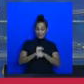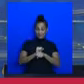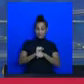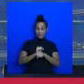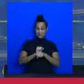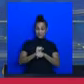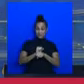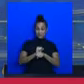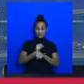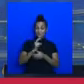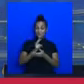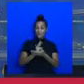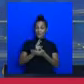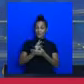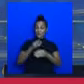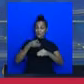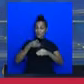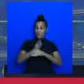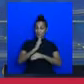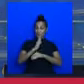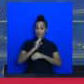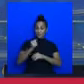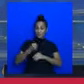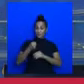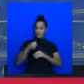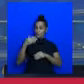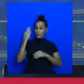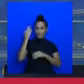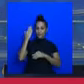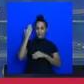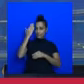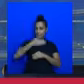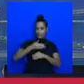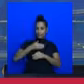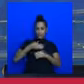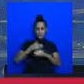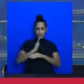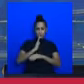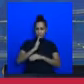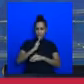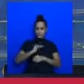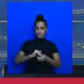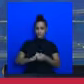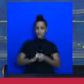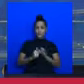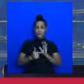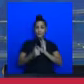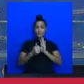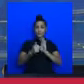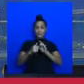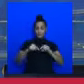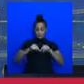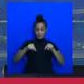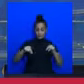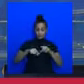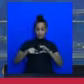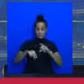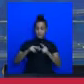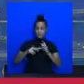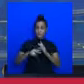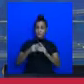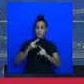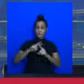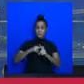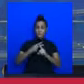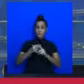do globo, segue válida, o número válido normalmente. Vamos confirmar então as 6 dezenas sorteadas no segundo sorteio da dupla